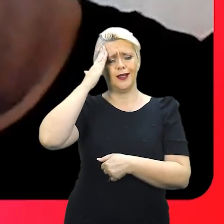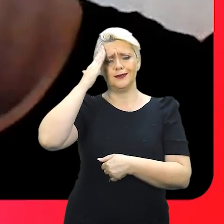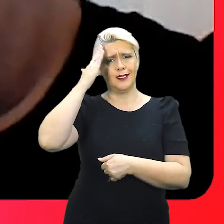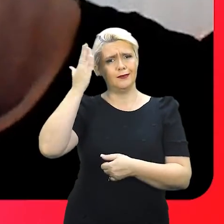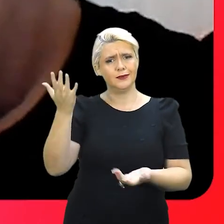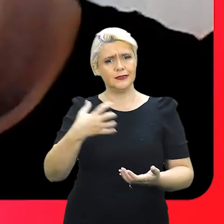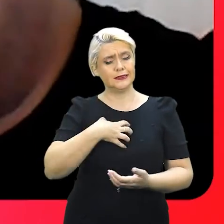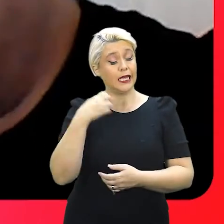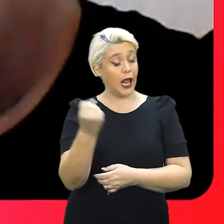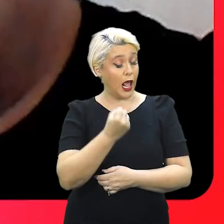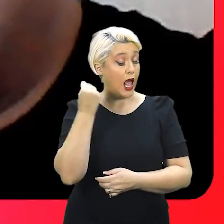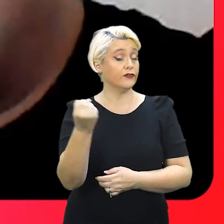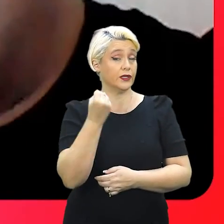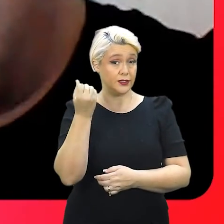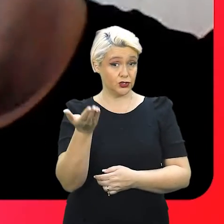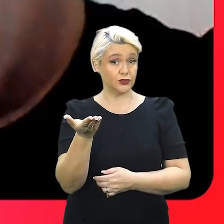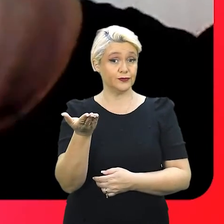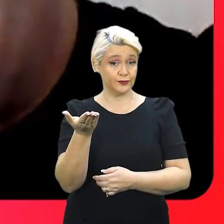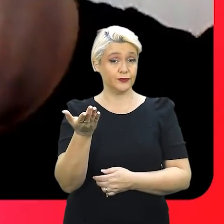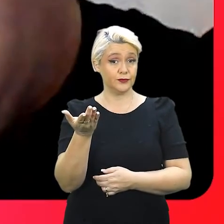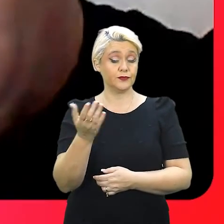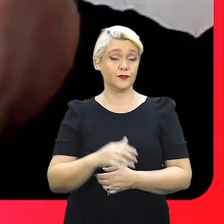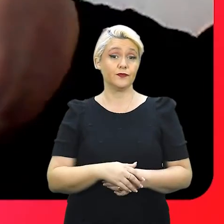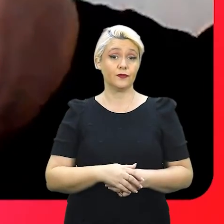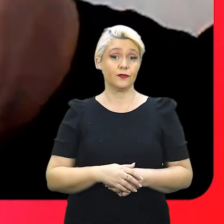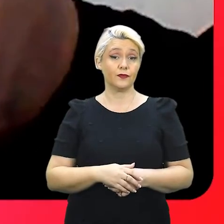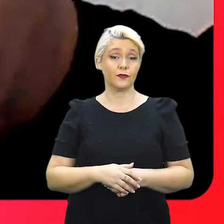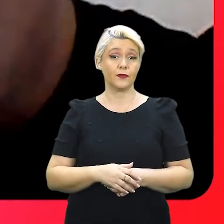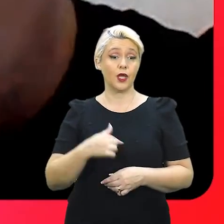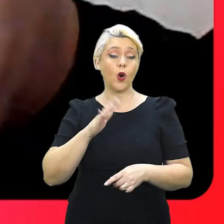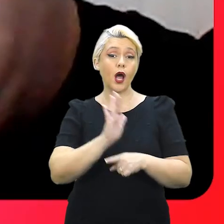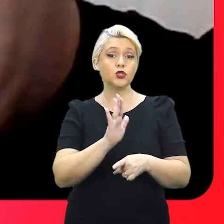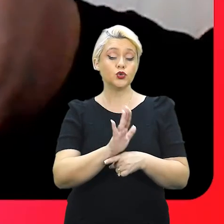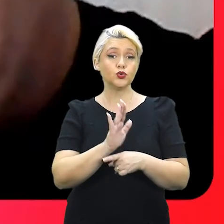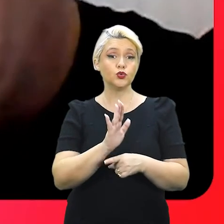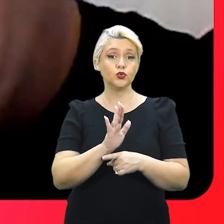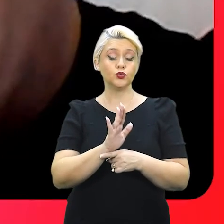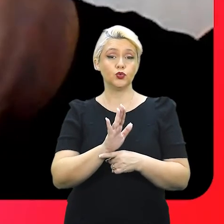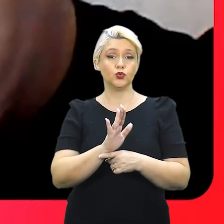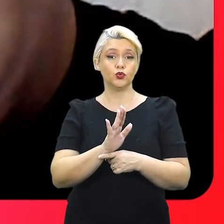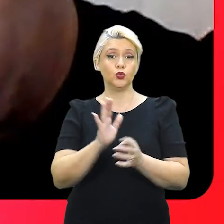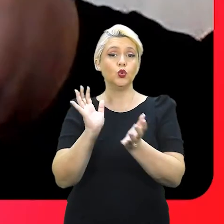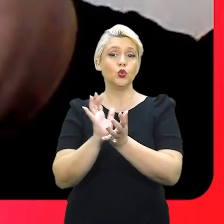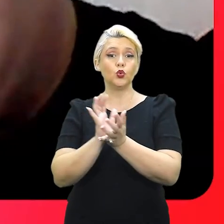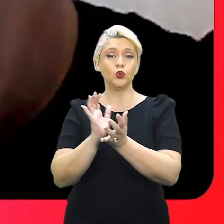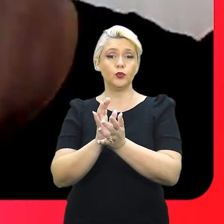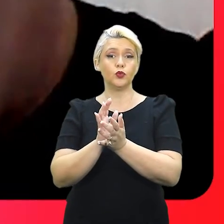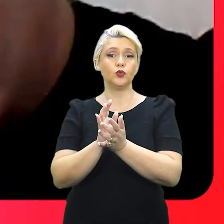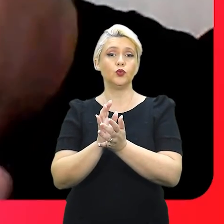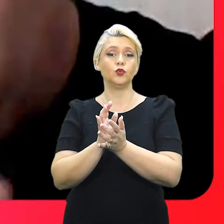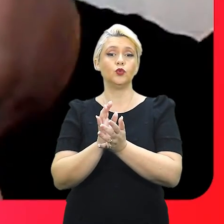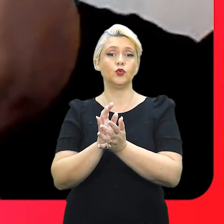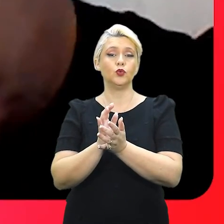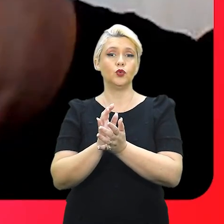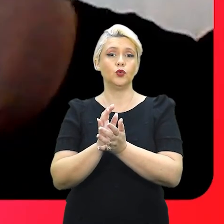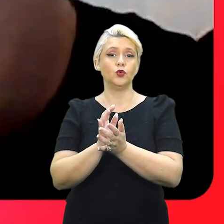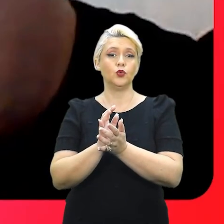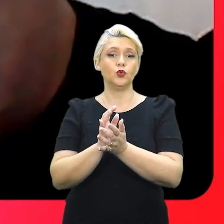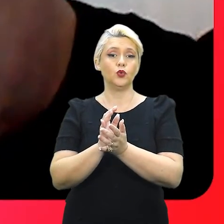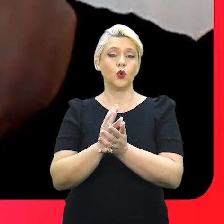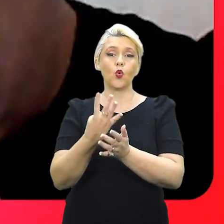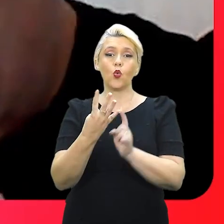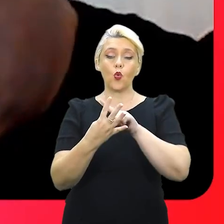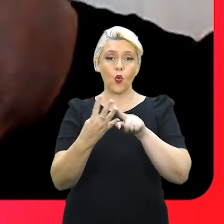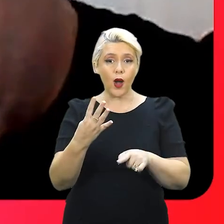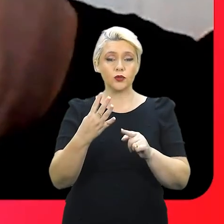da gravidade dela. E eu ajudo a bancar anualmente 4 hospitais do